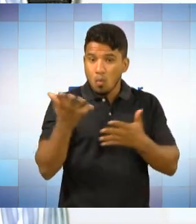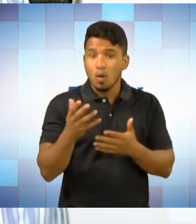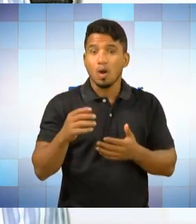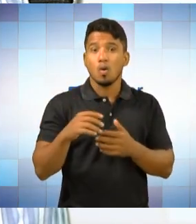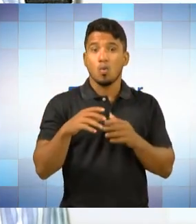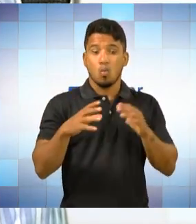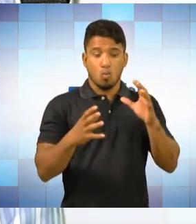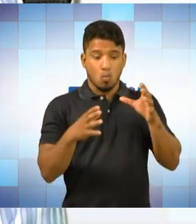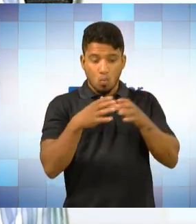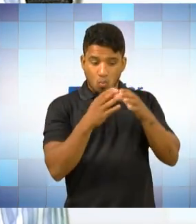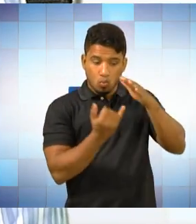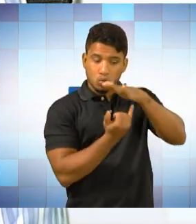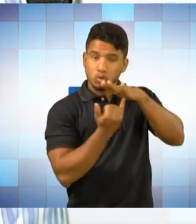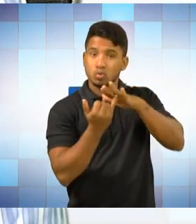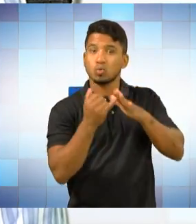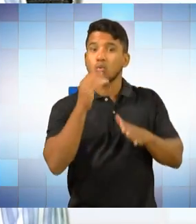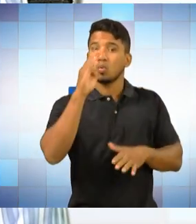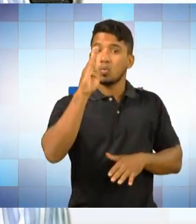Benjamin Constant,